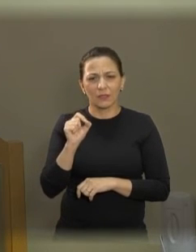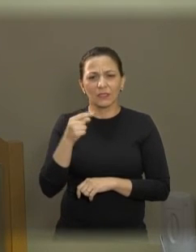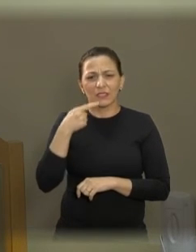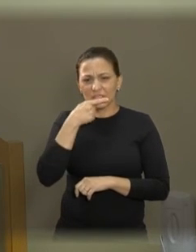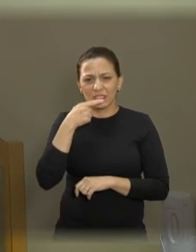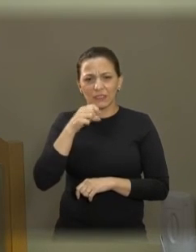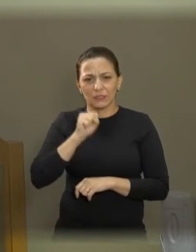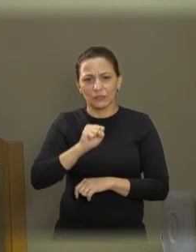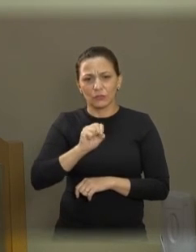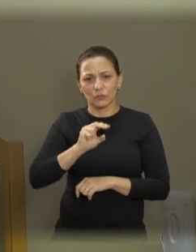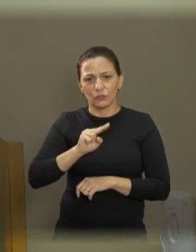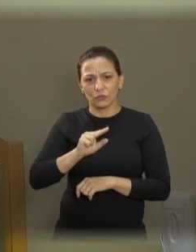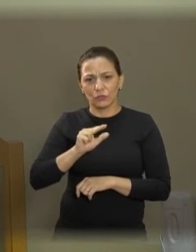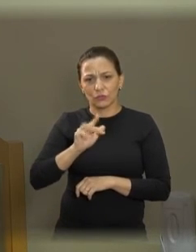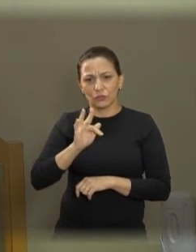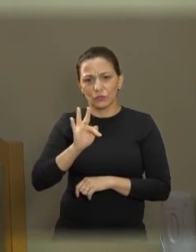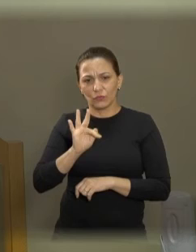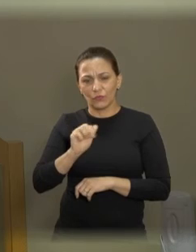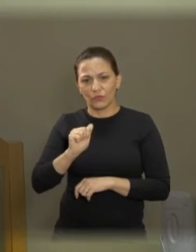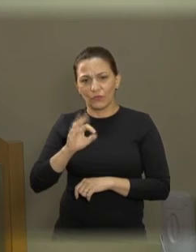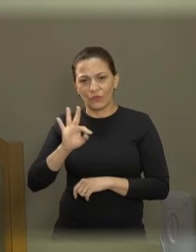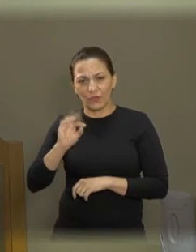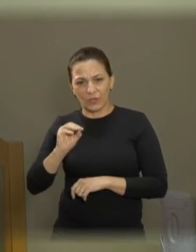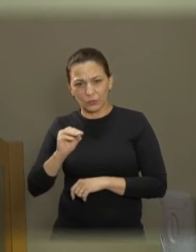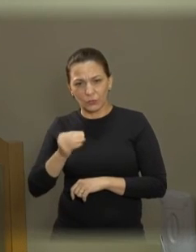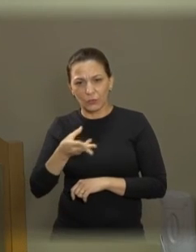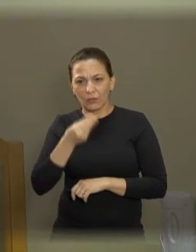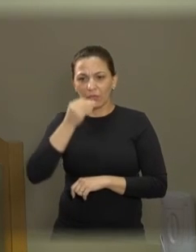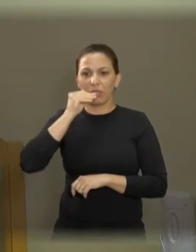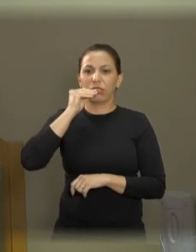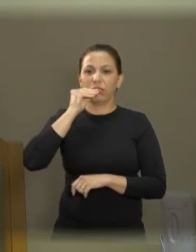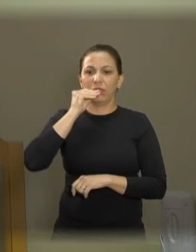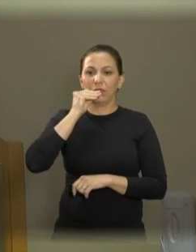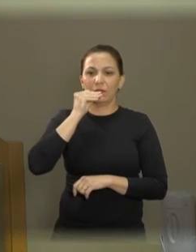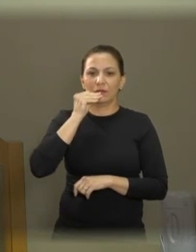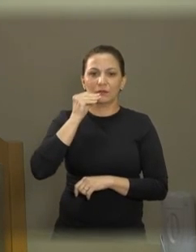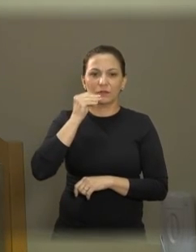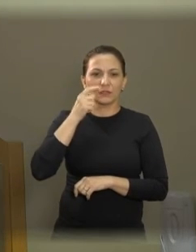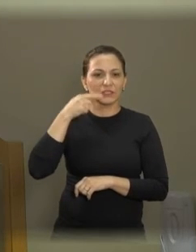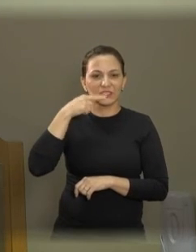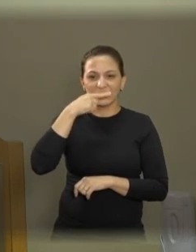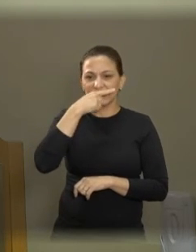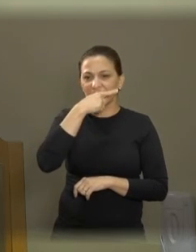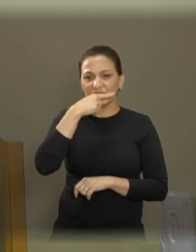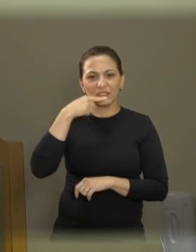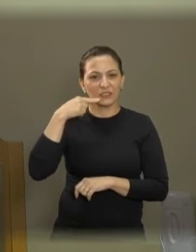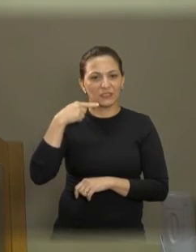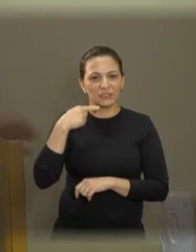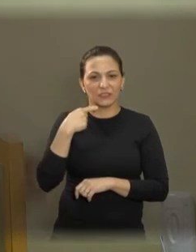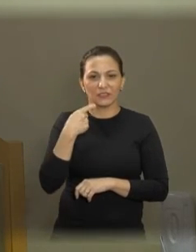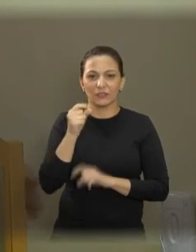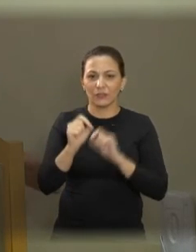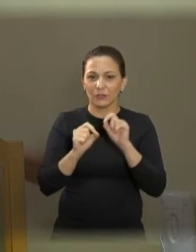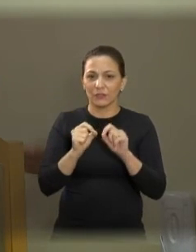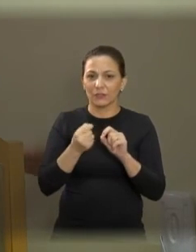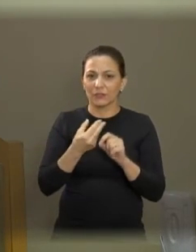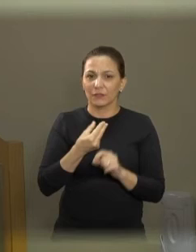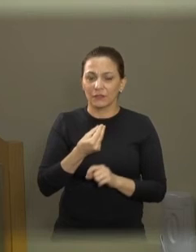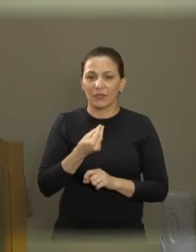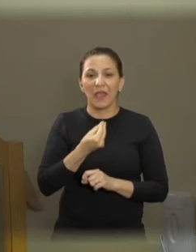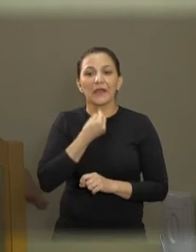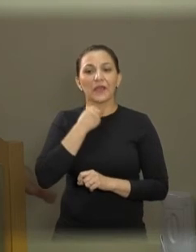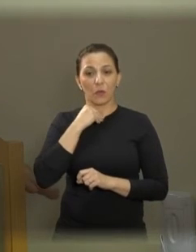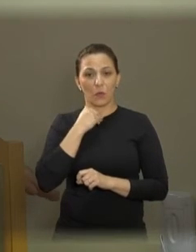lauril sulfato de sódio. Coloca na boca, né? Usa, faz o gargarejo, bochecha e engole um